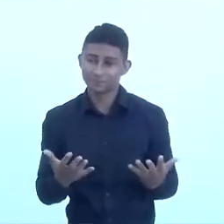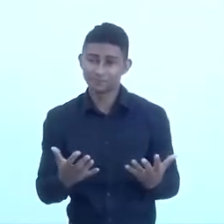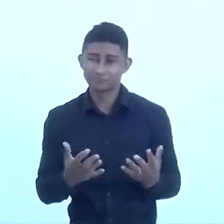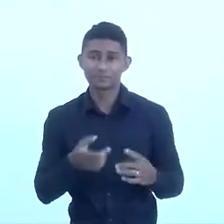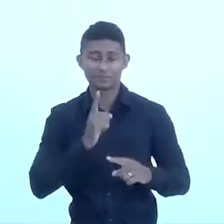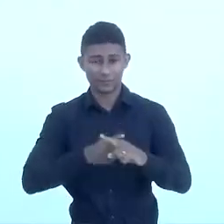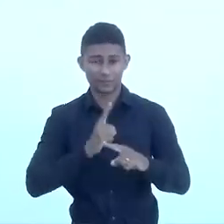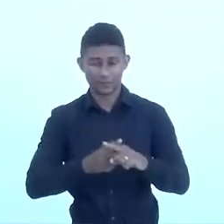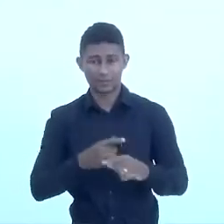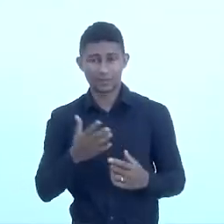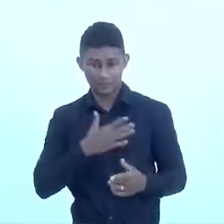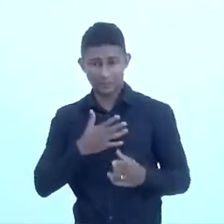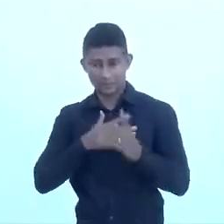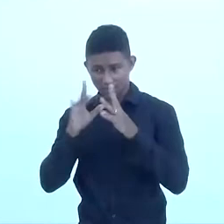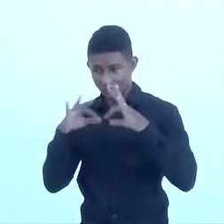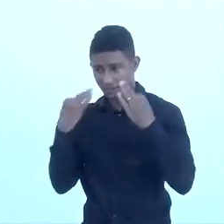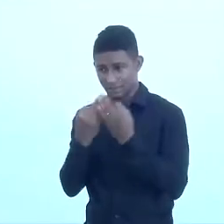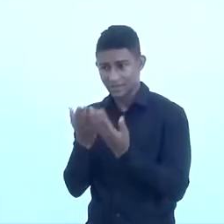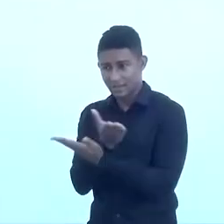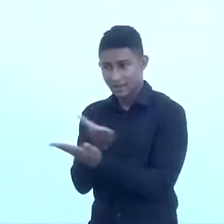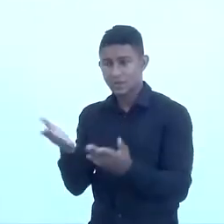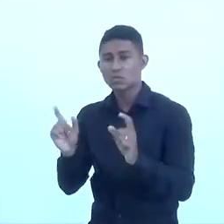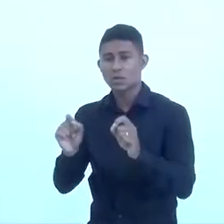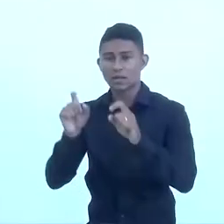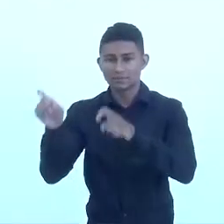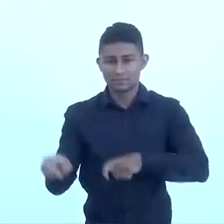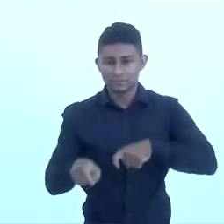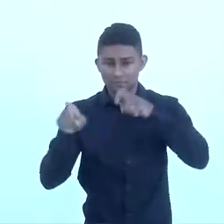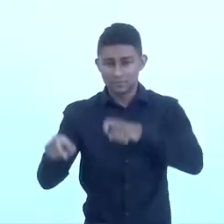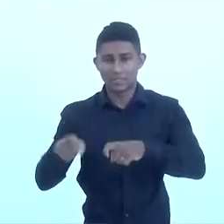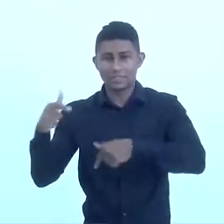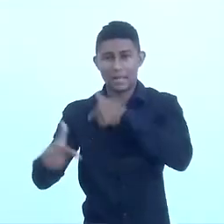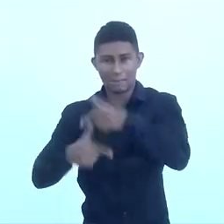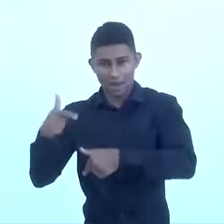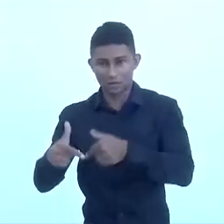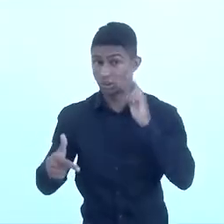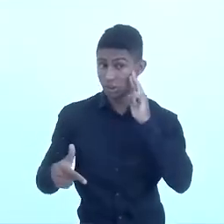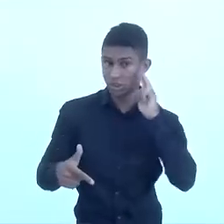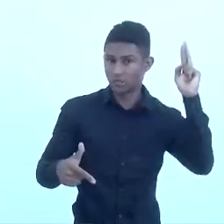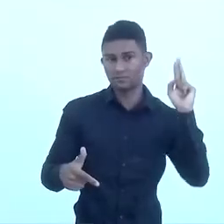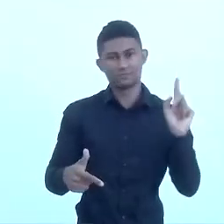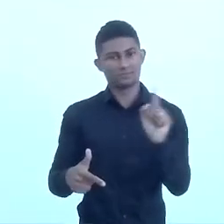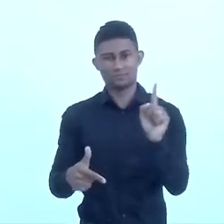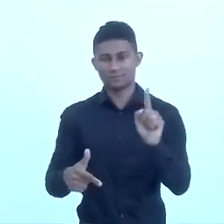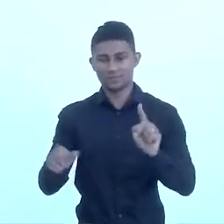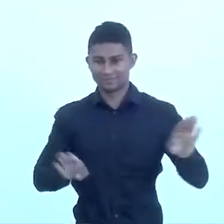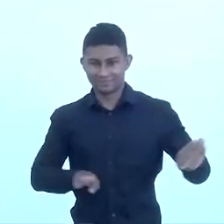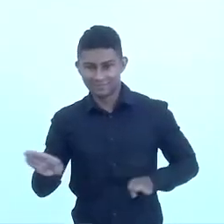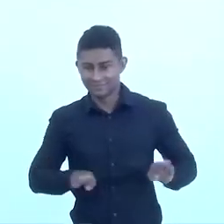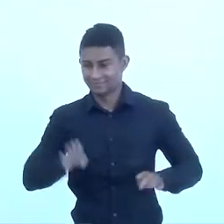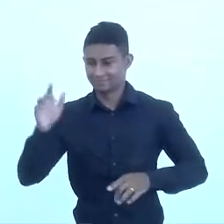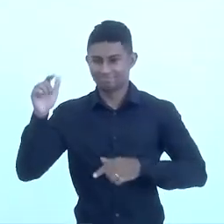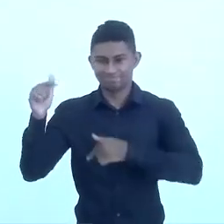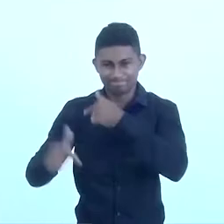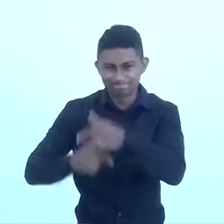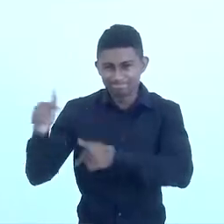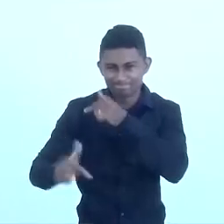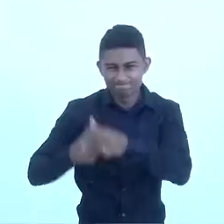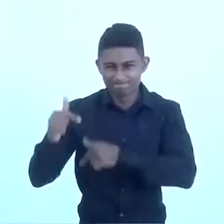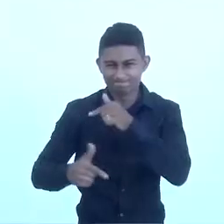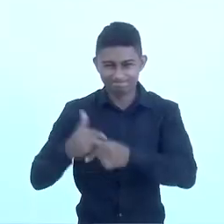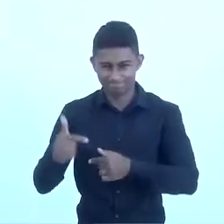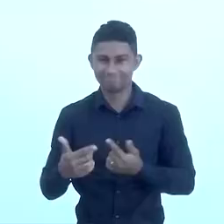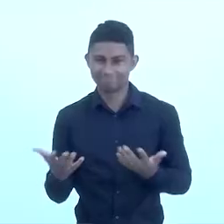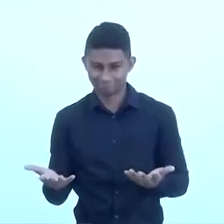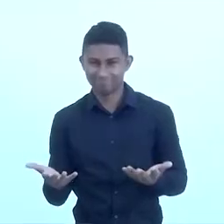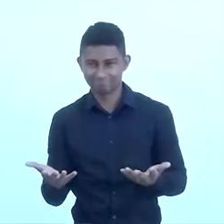Porque o meu pessoal era lavrador, eles não eram dono da terra, eles eram camponeses e não eram proprietários. Uhum.